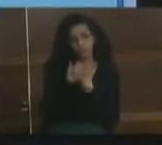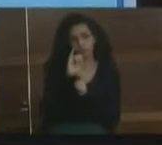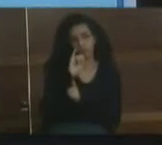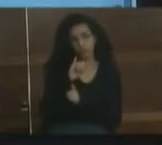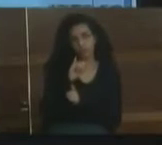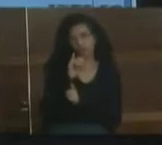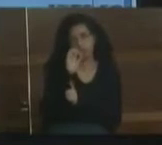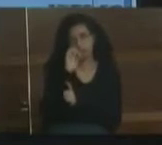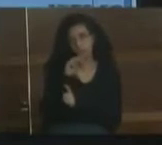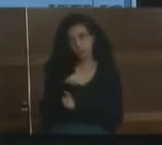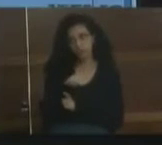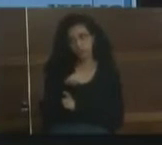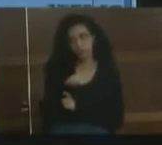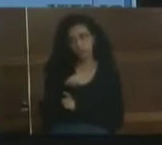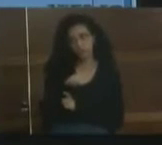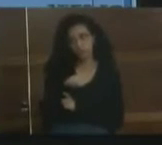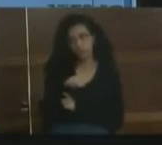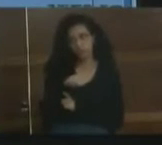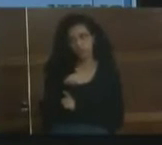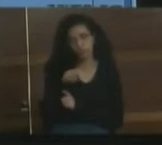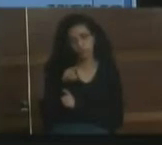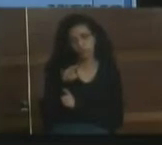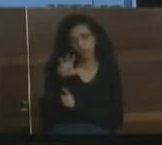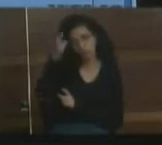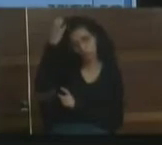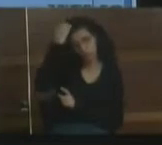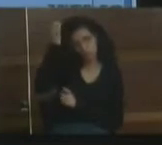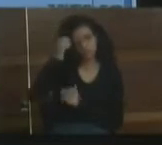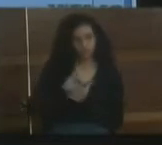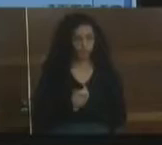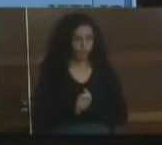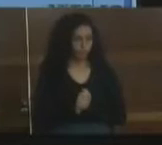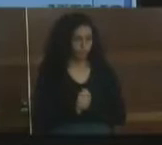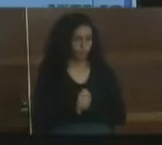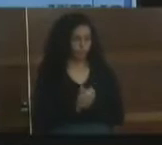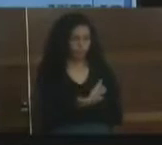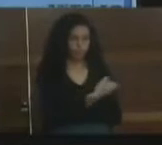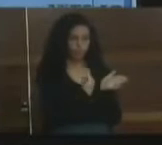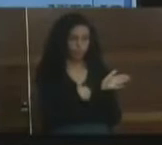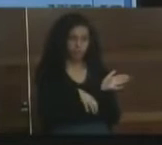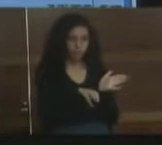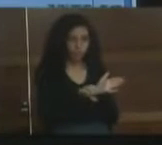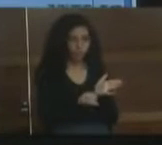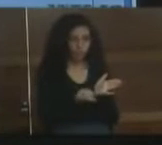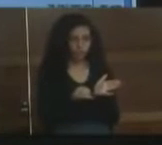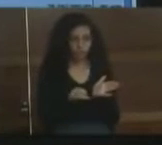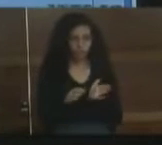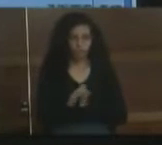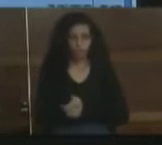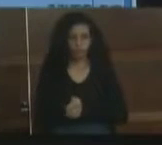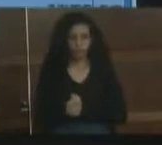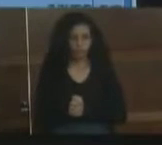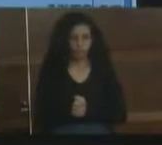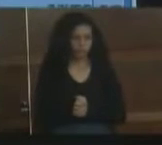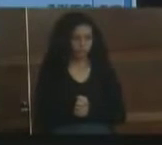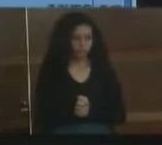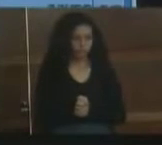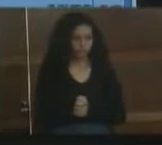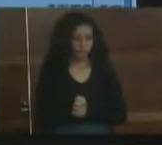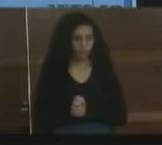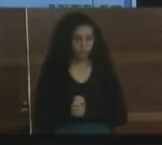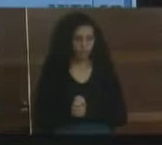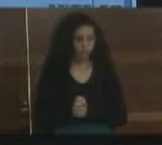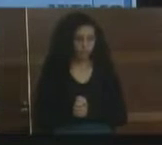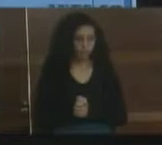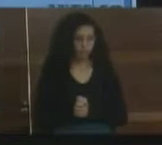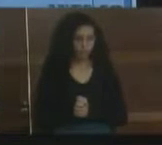reis a página 9 e aí é um